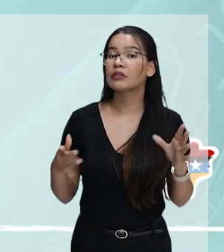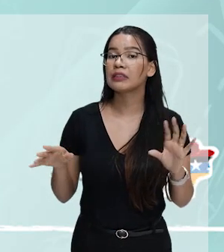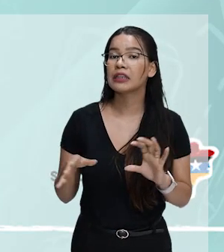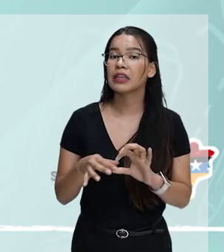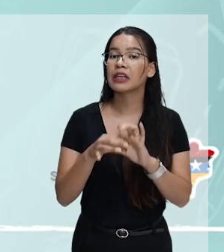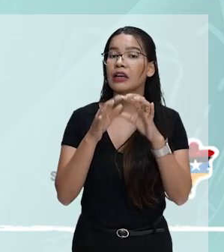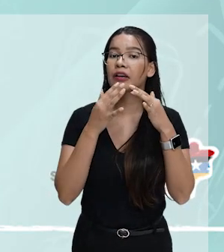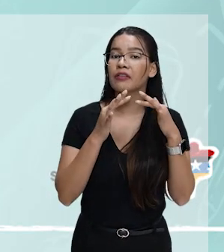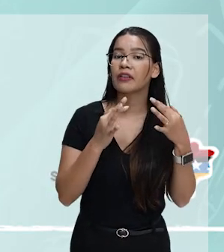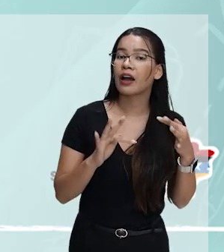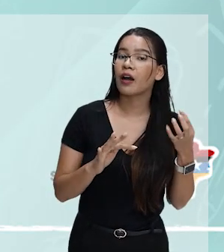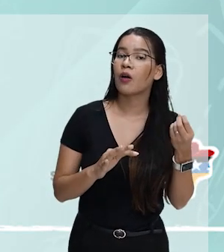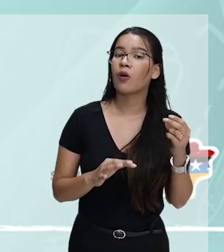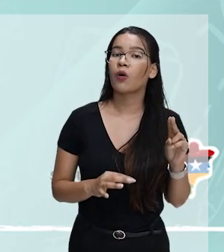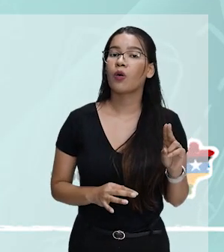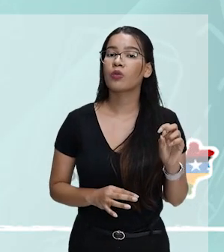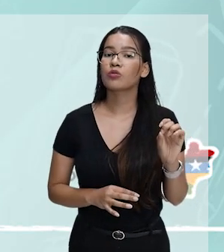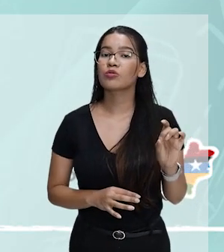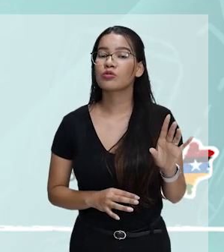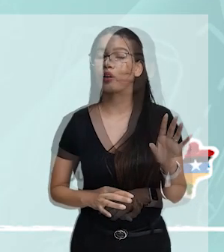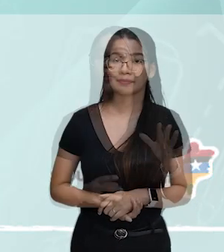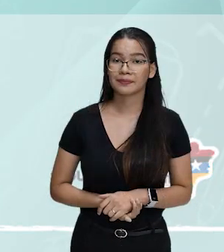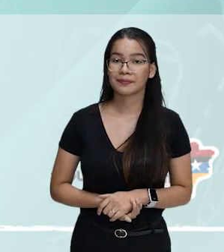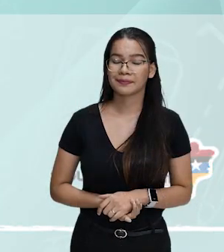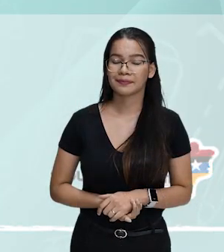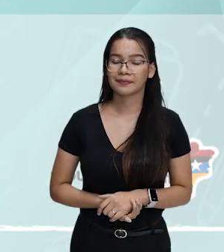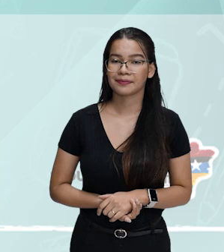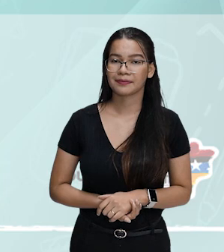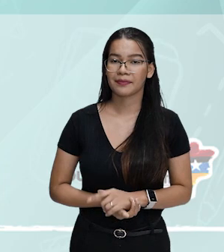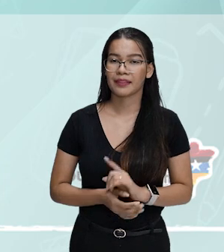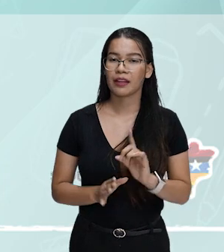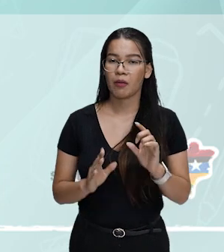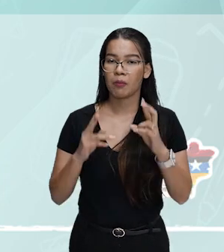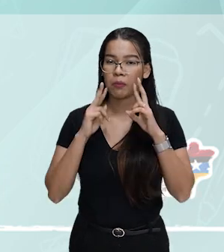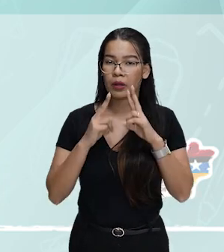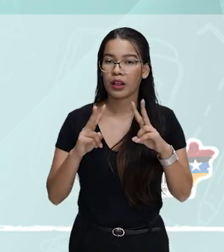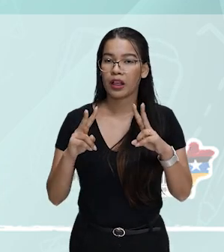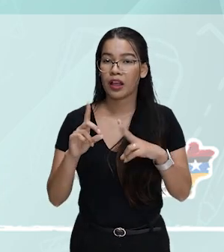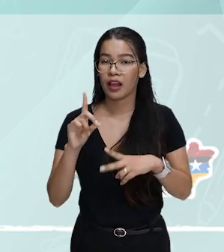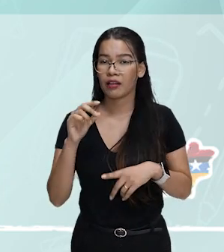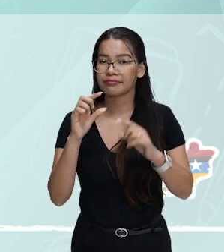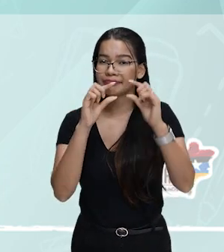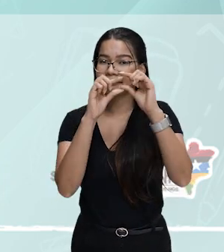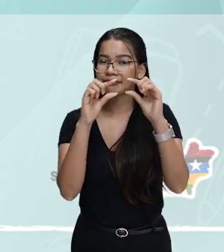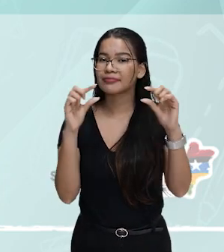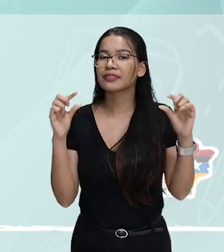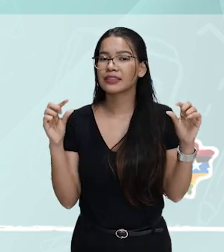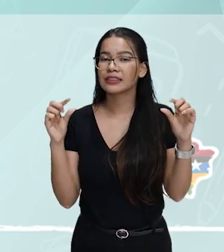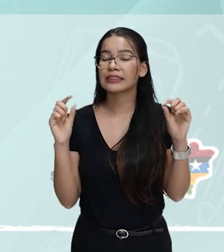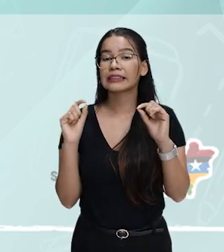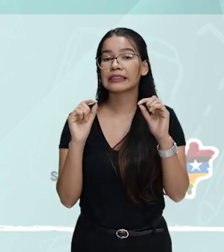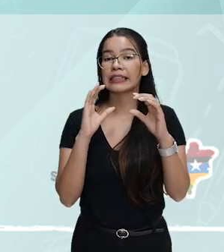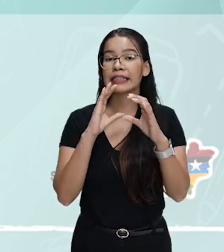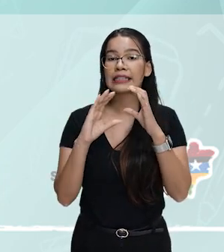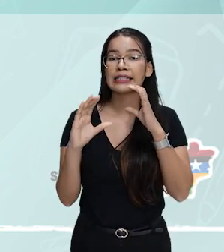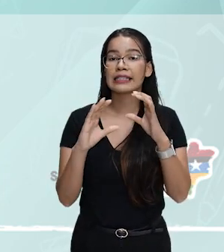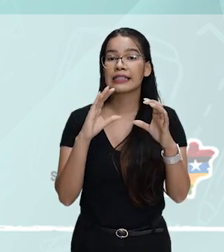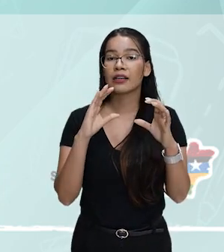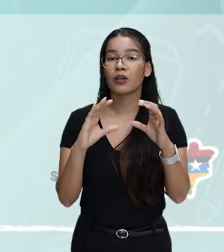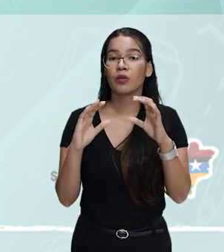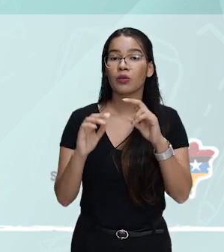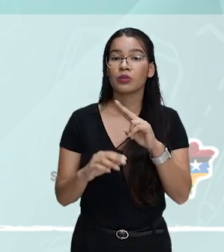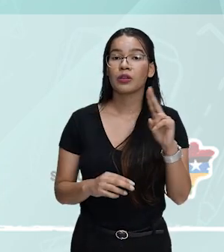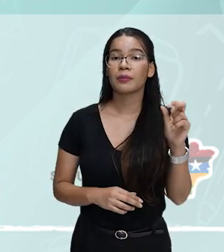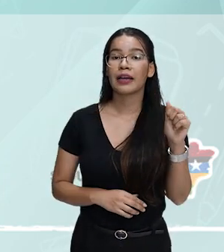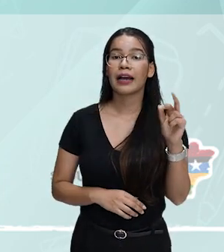onde está ligando somente os termos. Dá uma olhada, é um trecho da canção